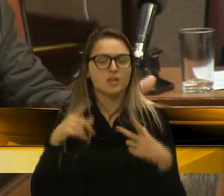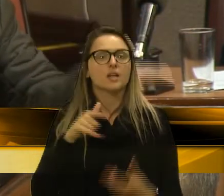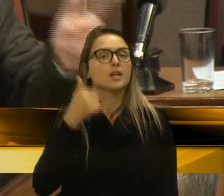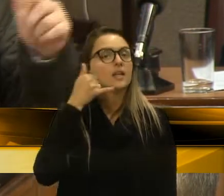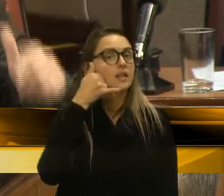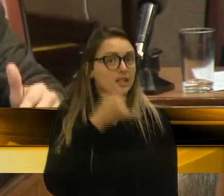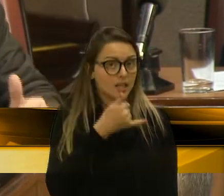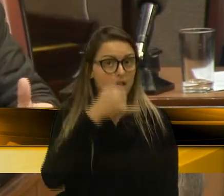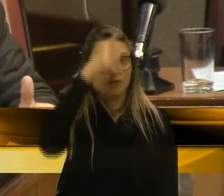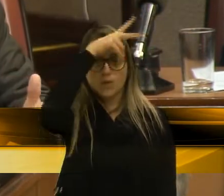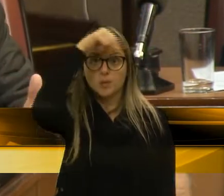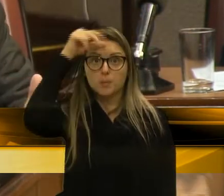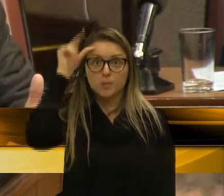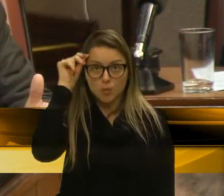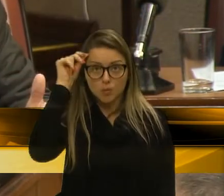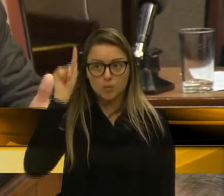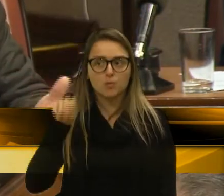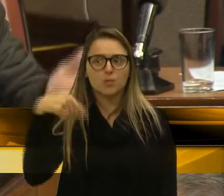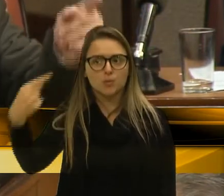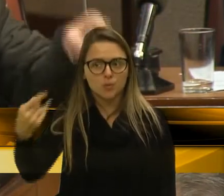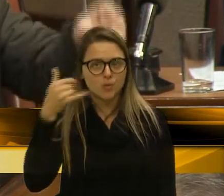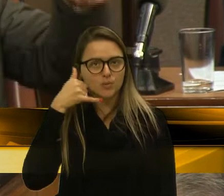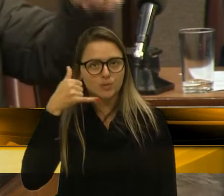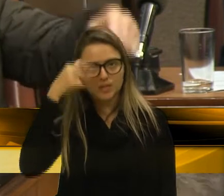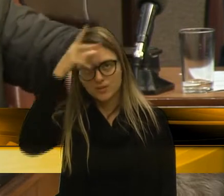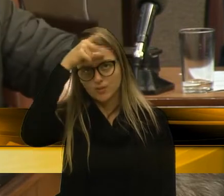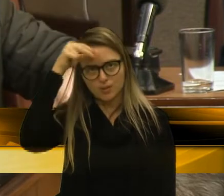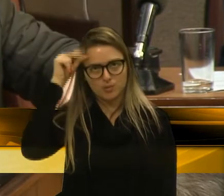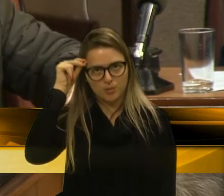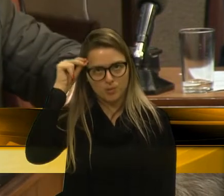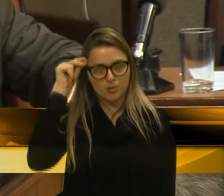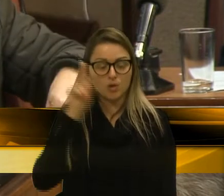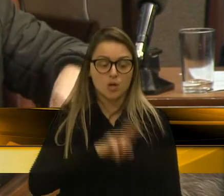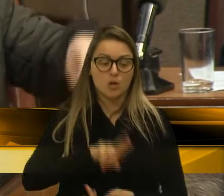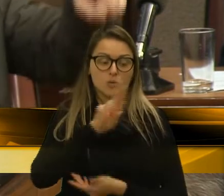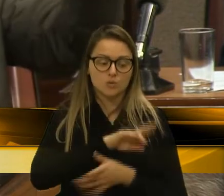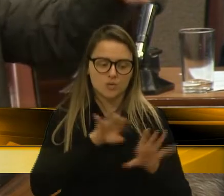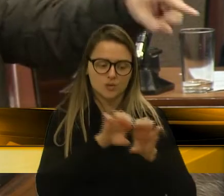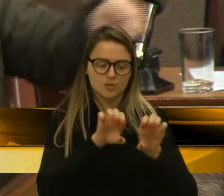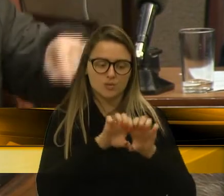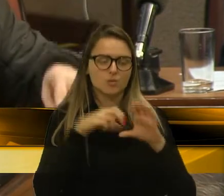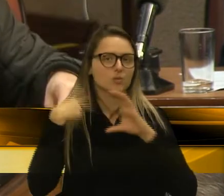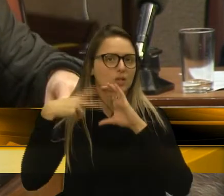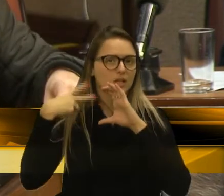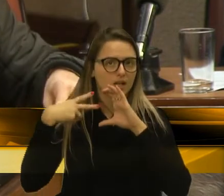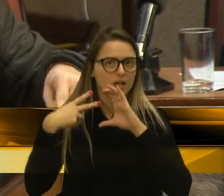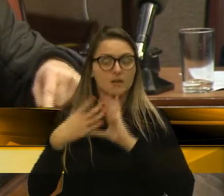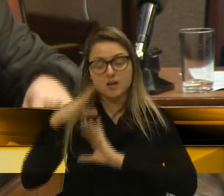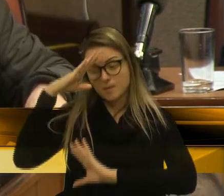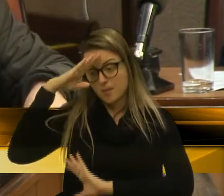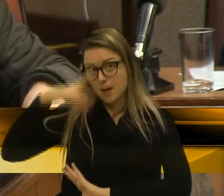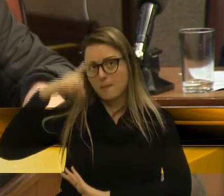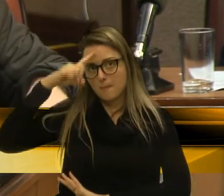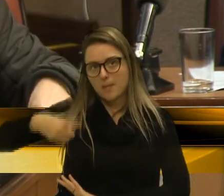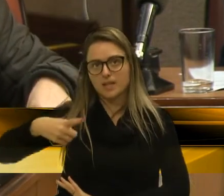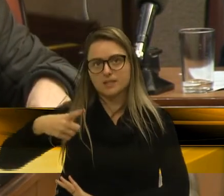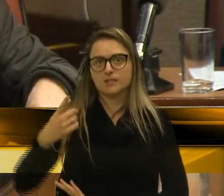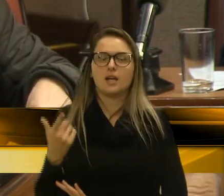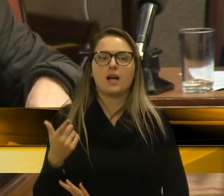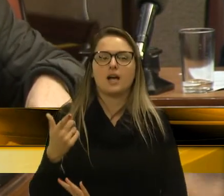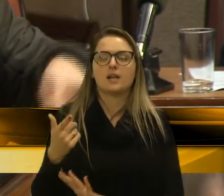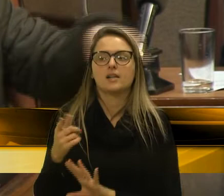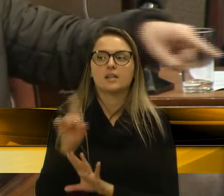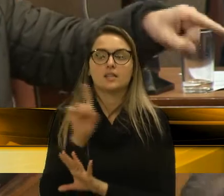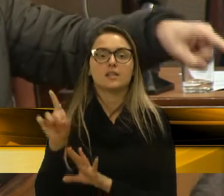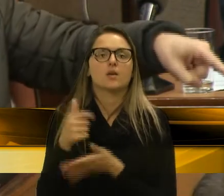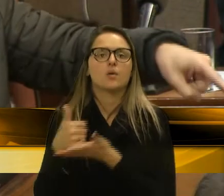funcional para outro telefone funcional. Então ele utilizou da estrutura da Câmara de Vereadores para ordenar que fosse aplicado corretivos.